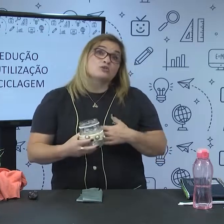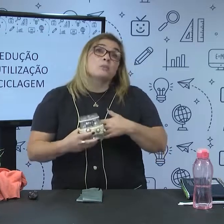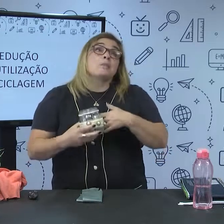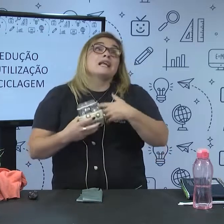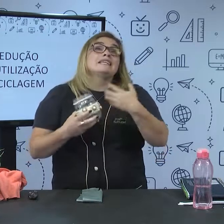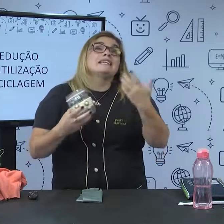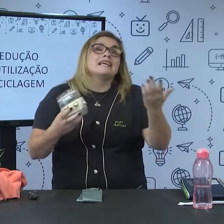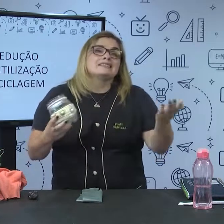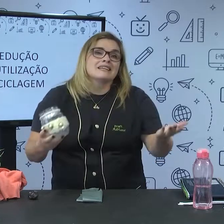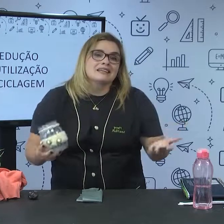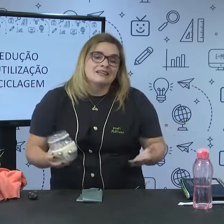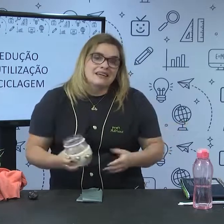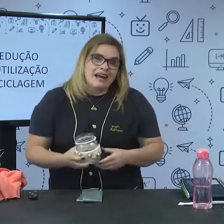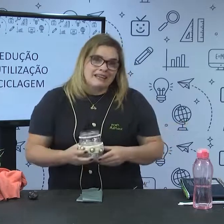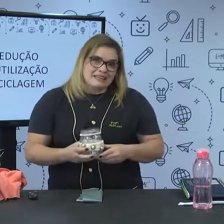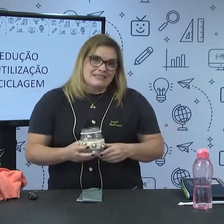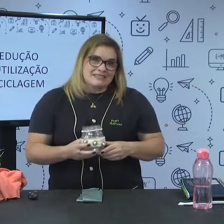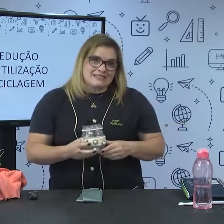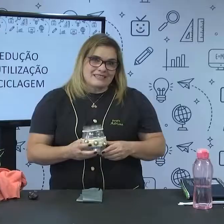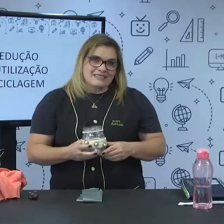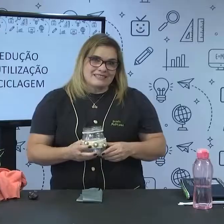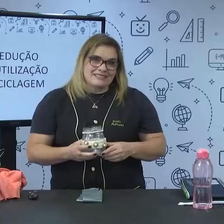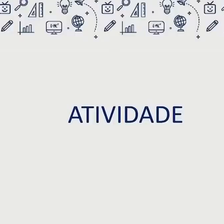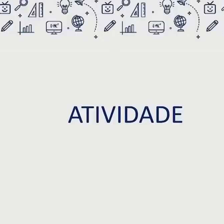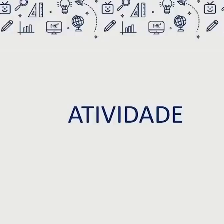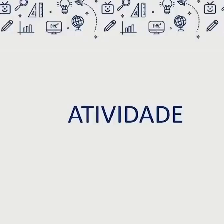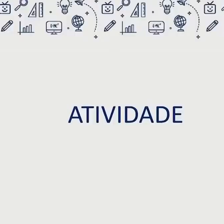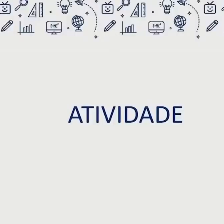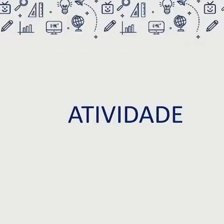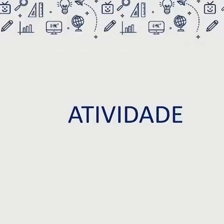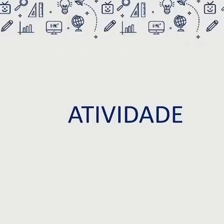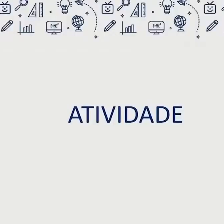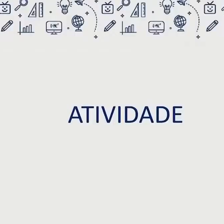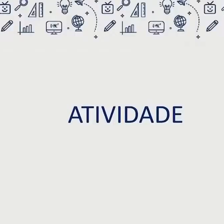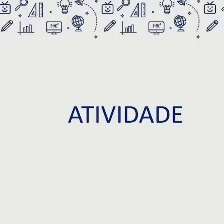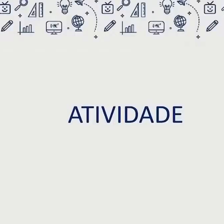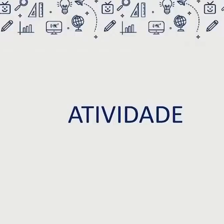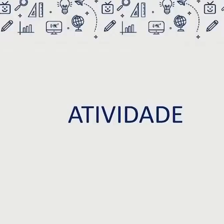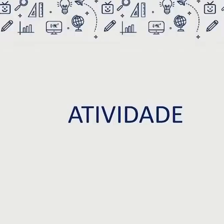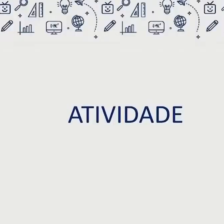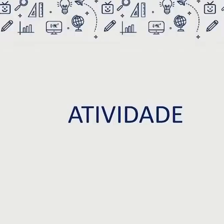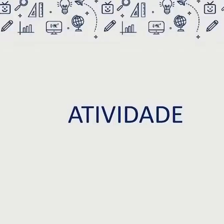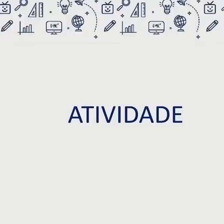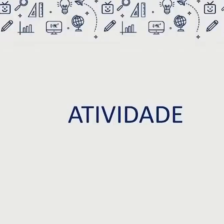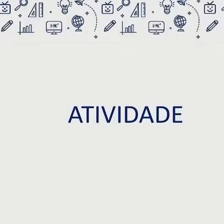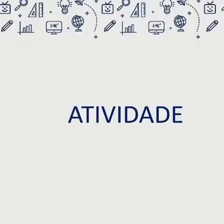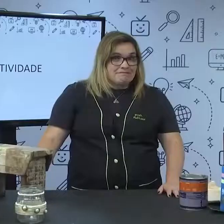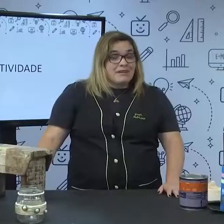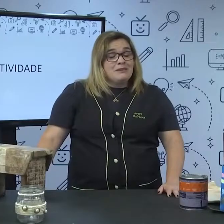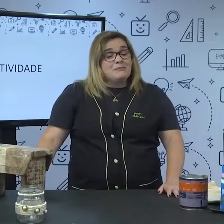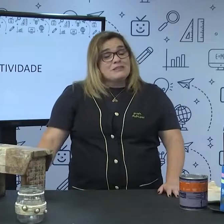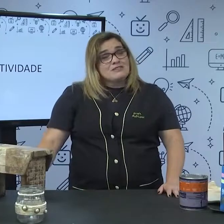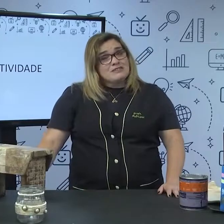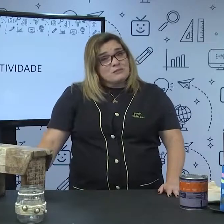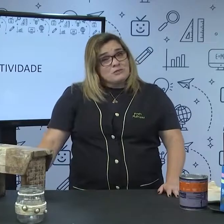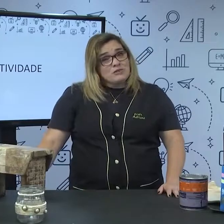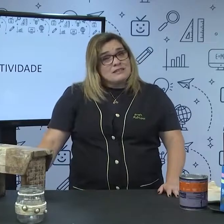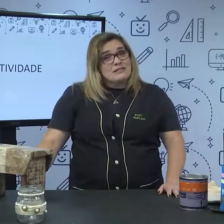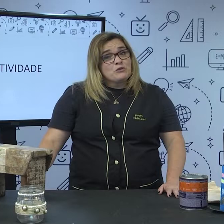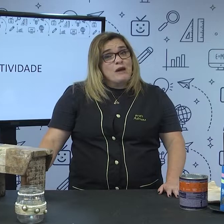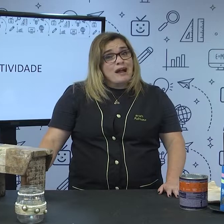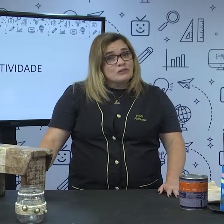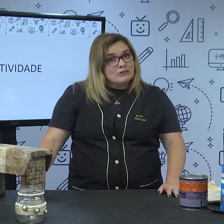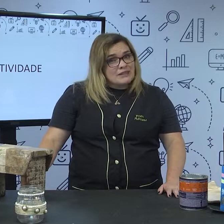melhor e o nosso planeta agradeça. Então vamos para a nossa atividade, né?